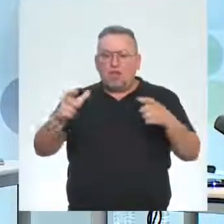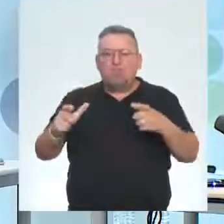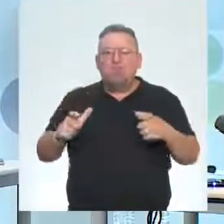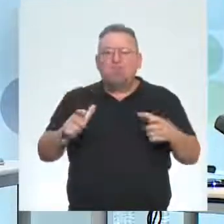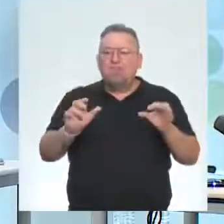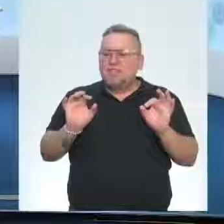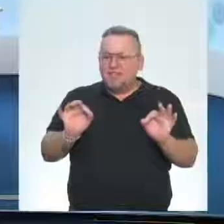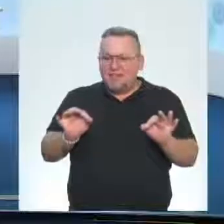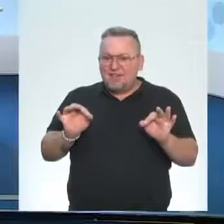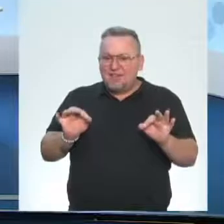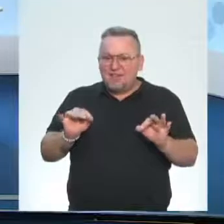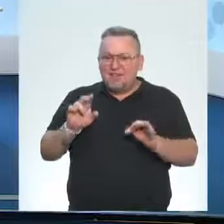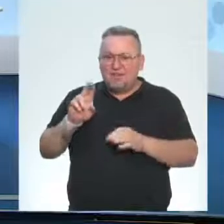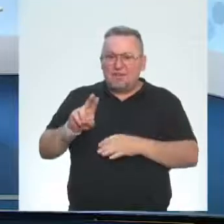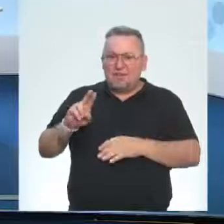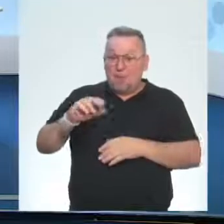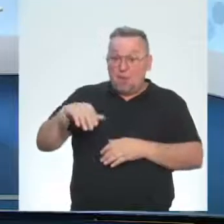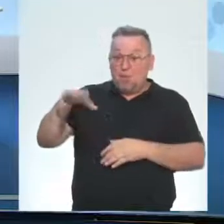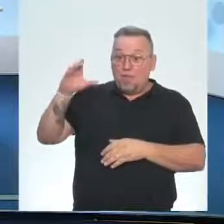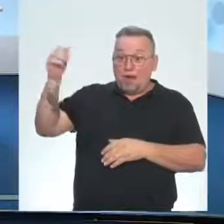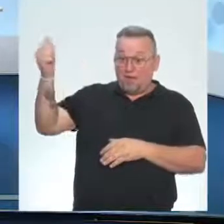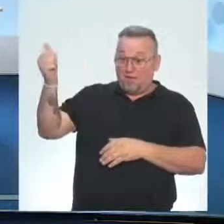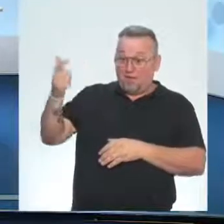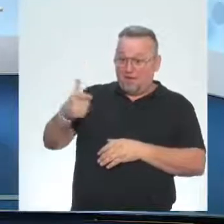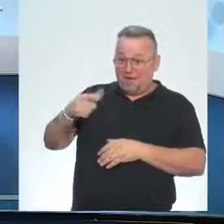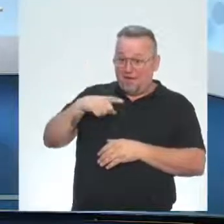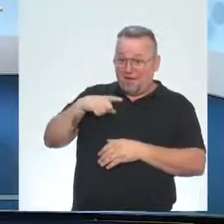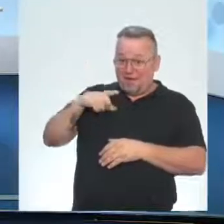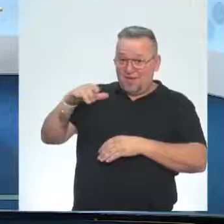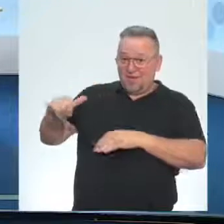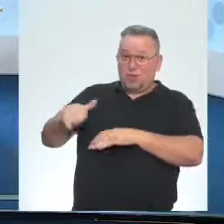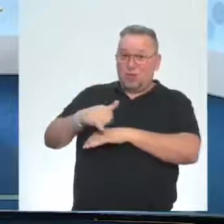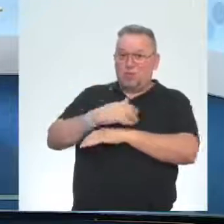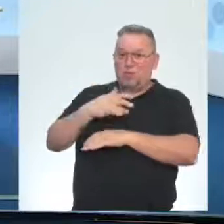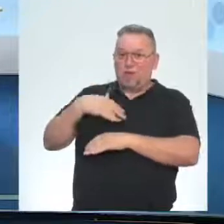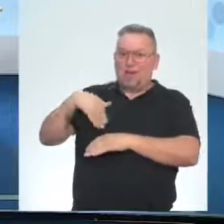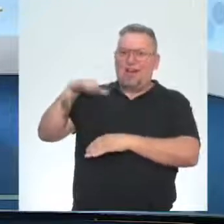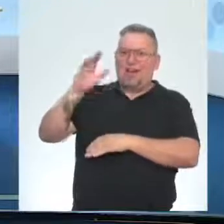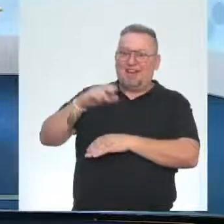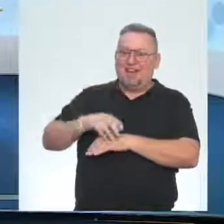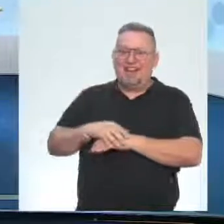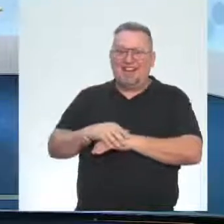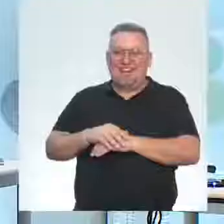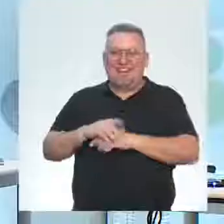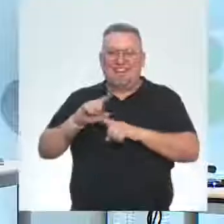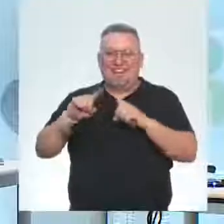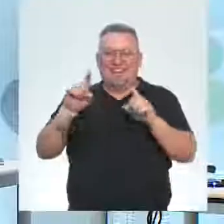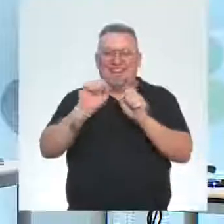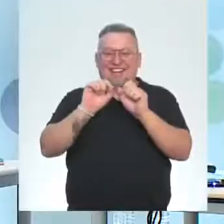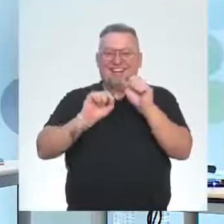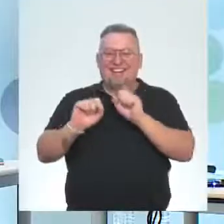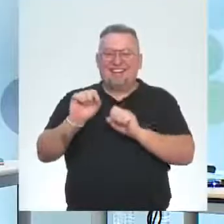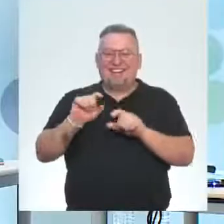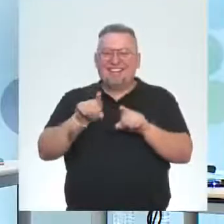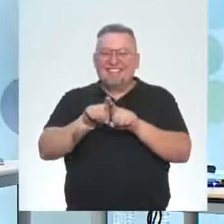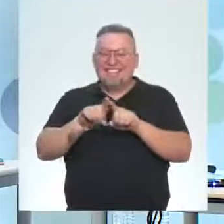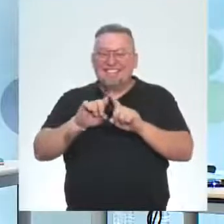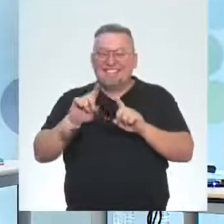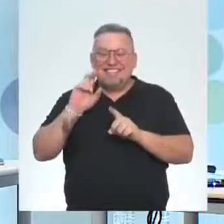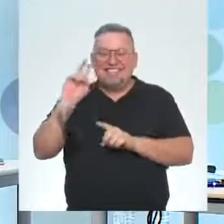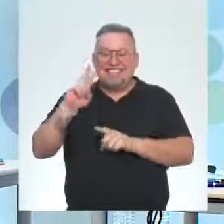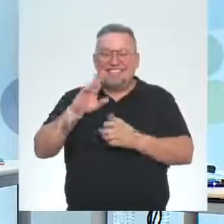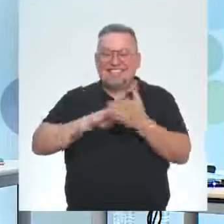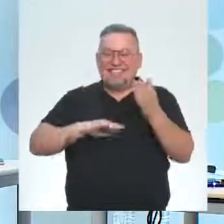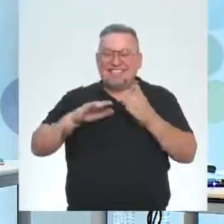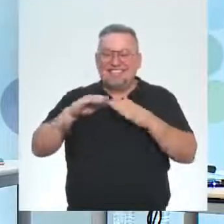né? Você está ocupando mais espaço que eu, porque você tem mais volume que eu. Né? Você é mais gordinho. Né? Mas olha só, todos